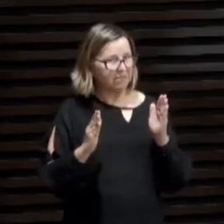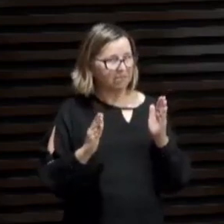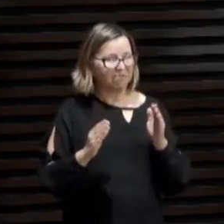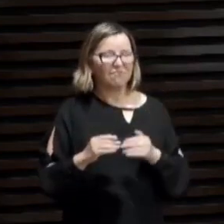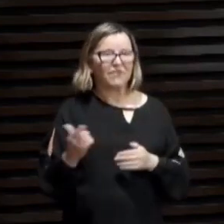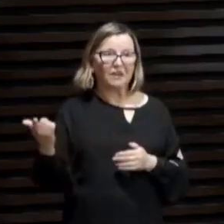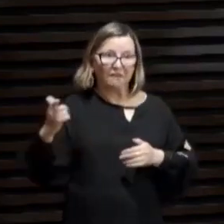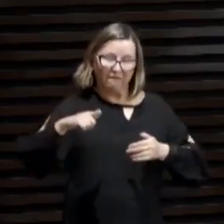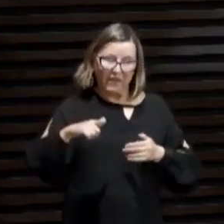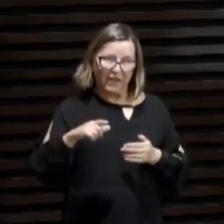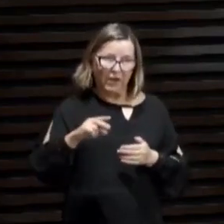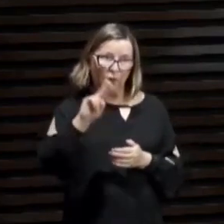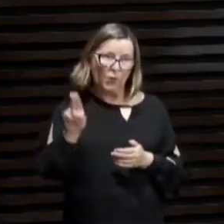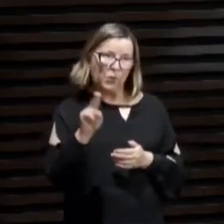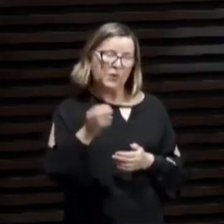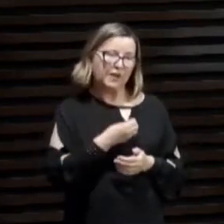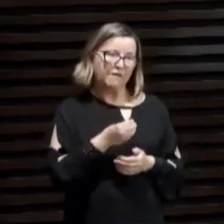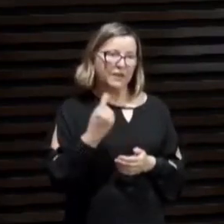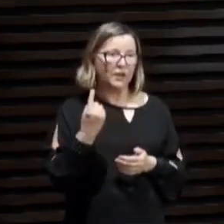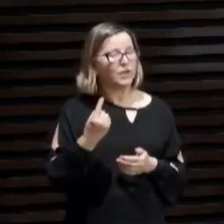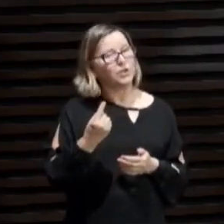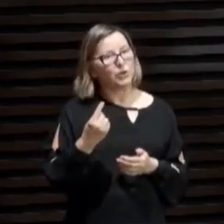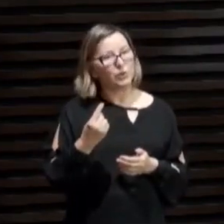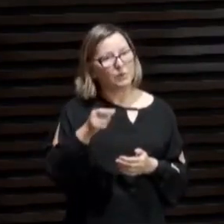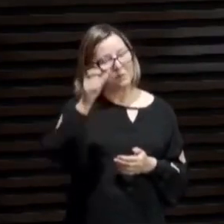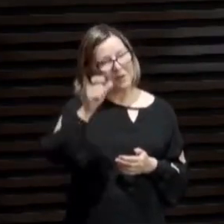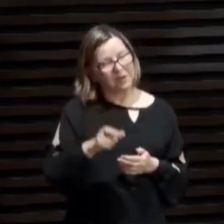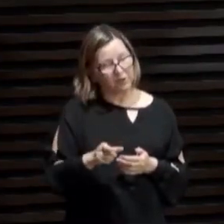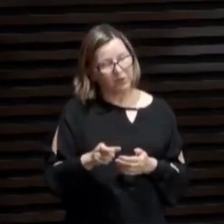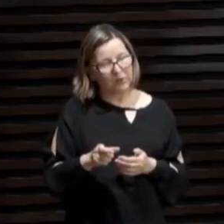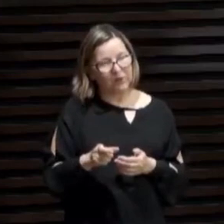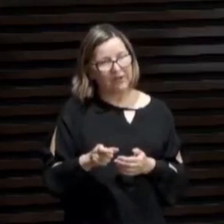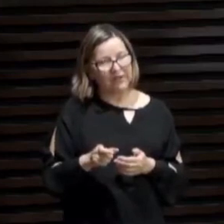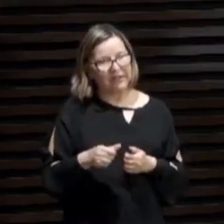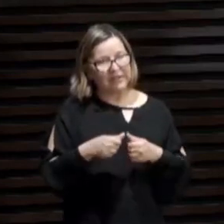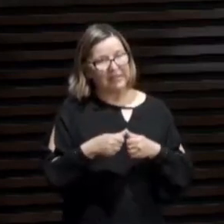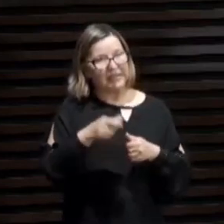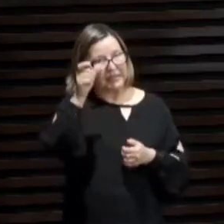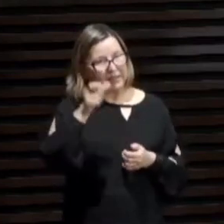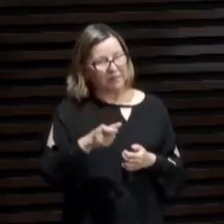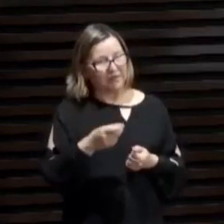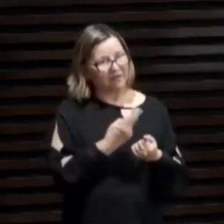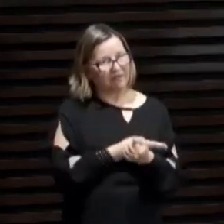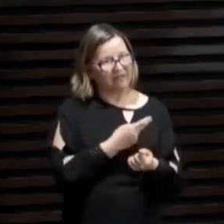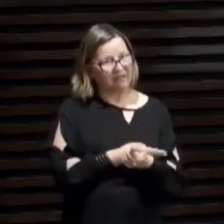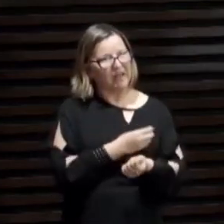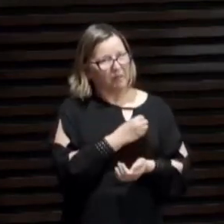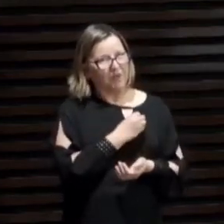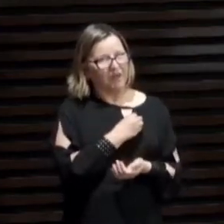ele vem, usa uma pessoa, essa pessoa pisa na bola. Você sabe o que é pisar na bola? É